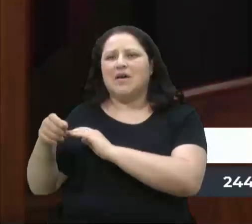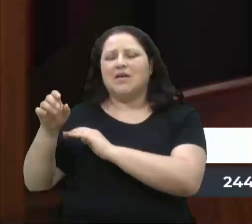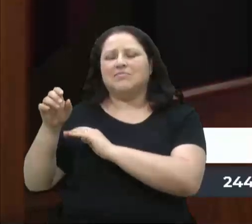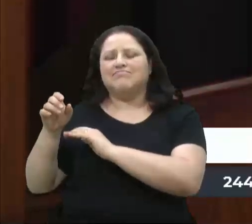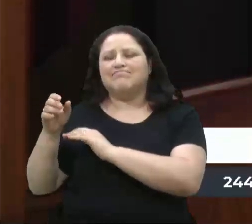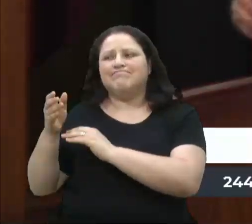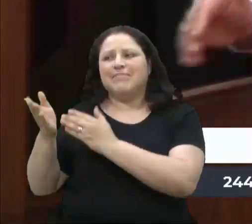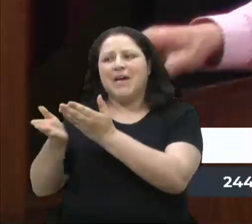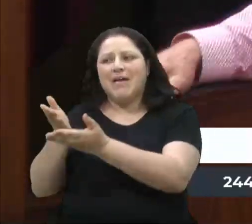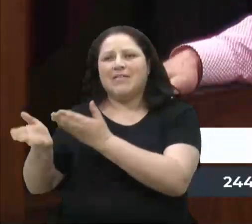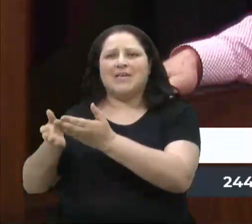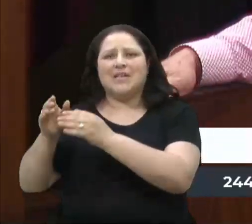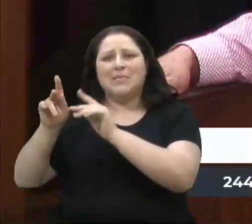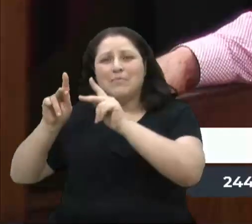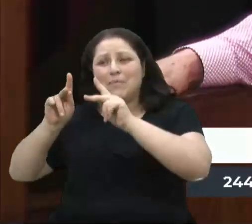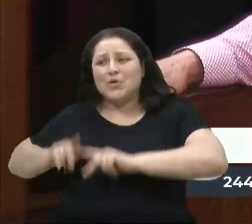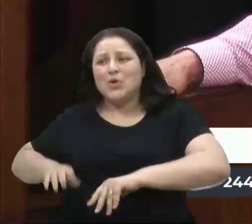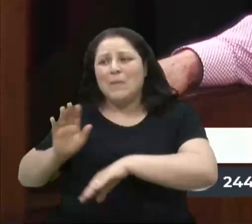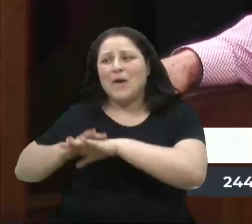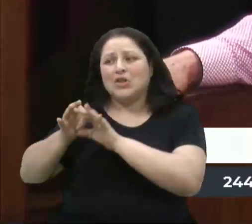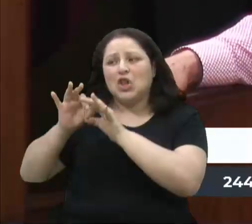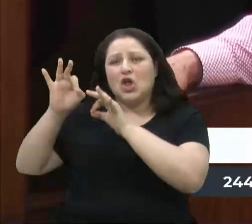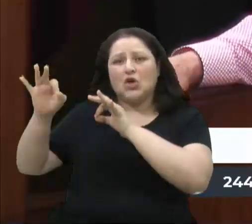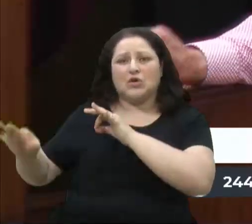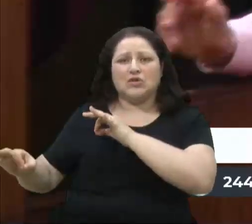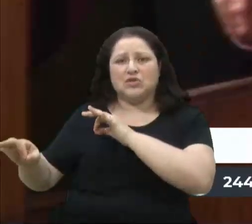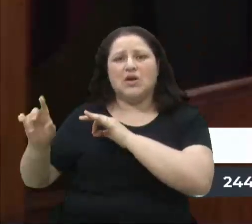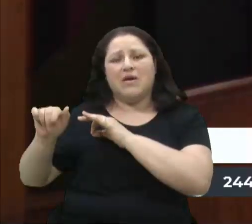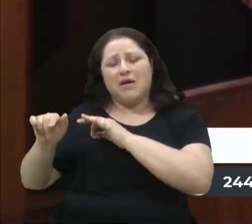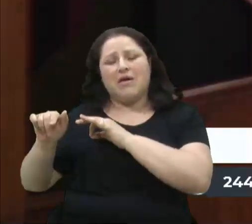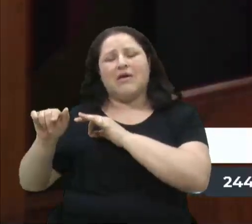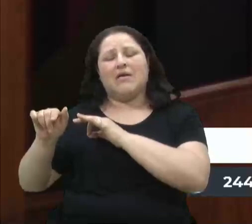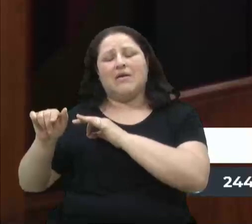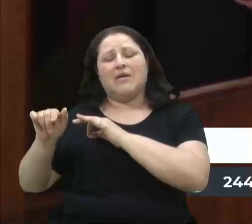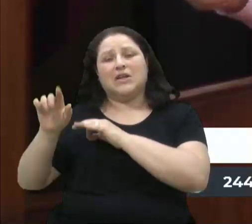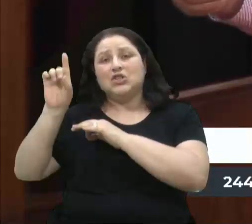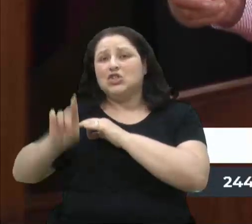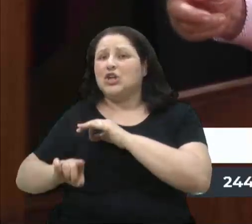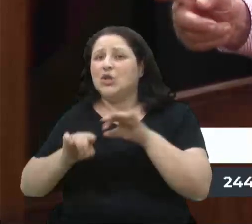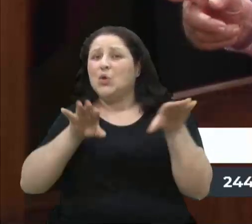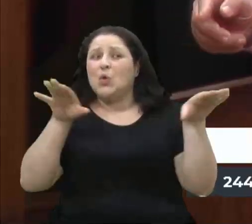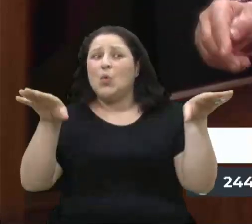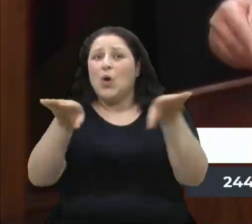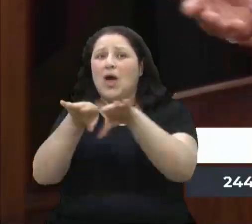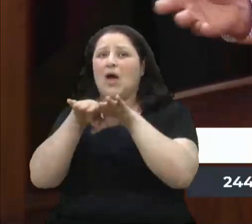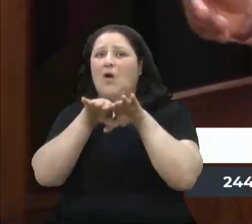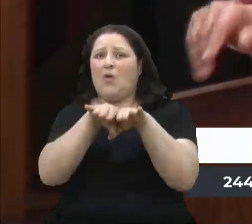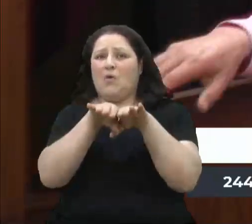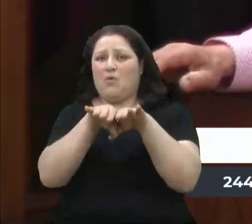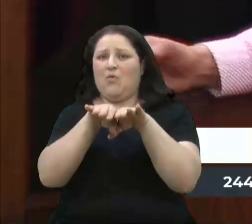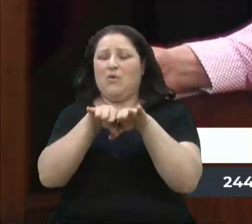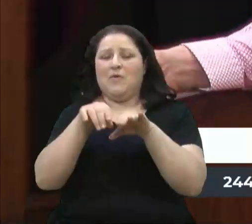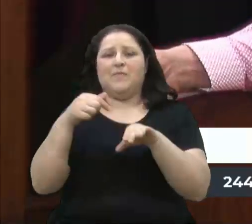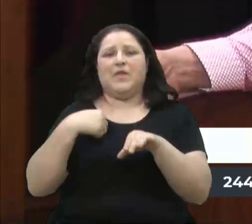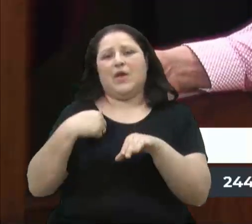gente debate, que são direitos iguais para todos. E como eu que ando ali no interior, vou explicar isso.